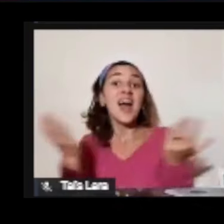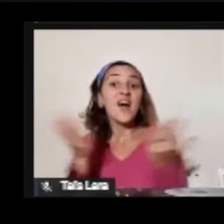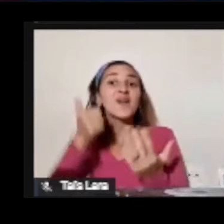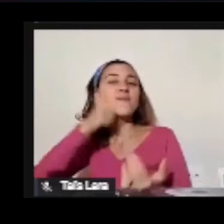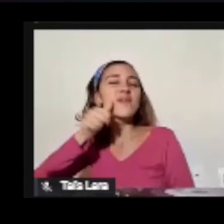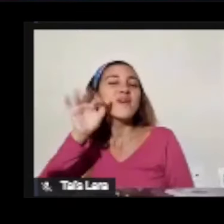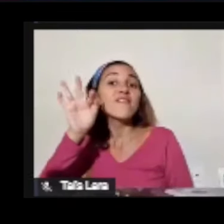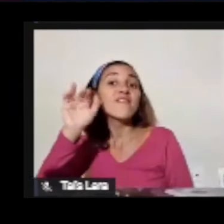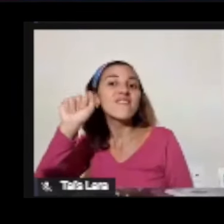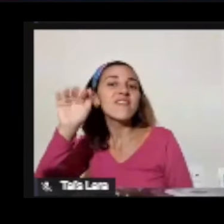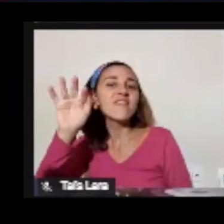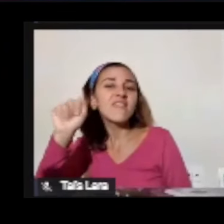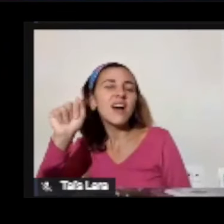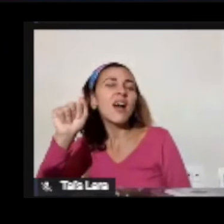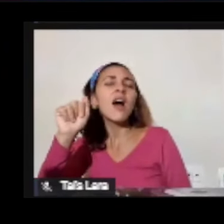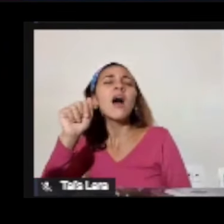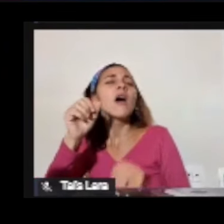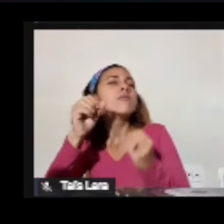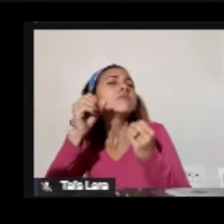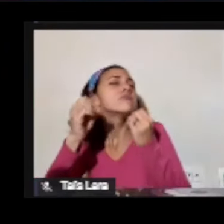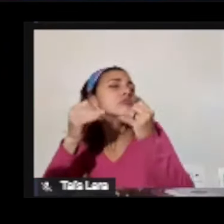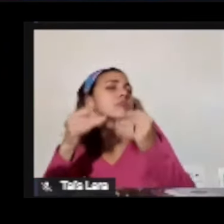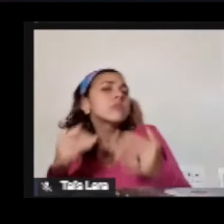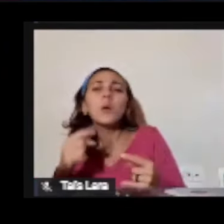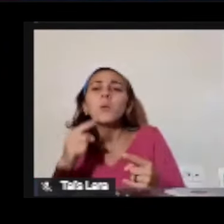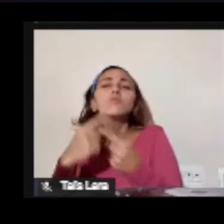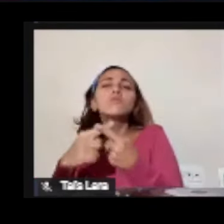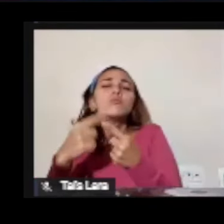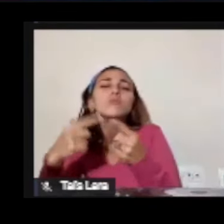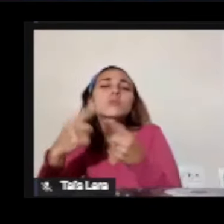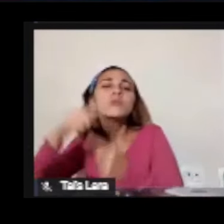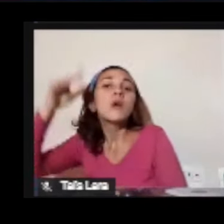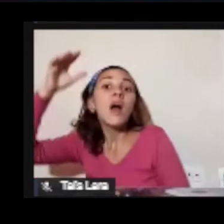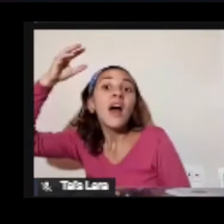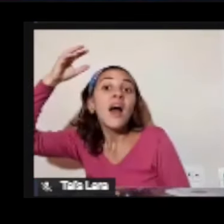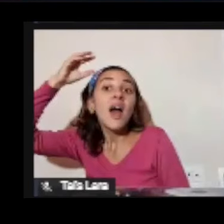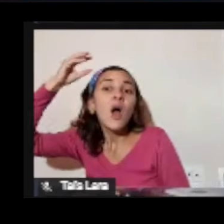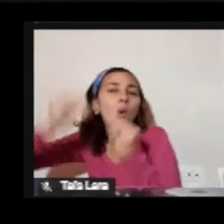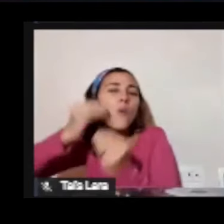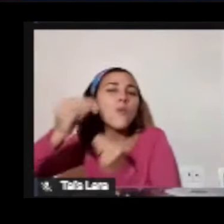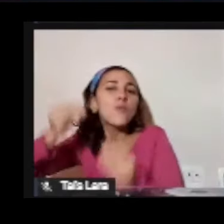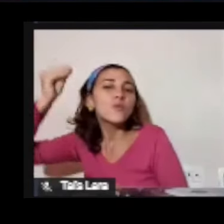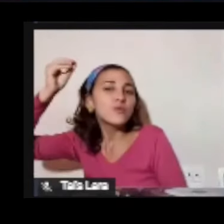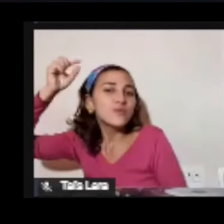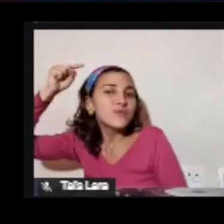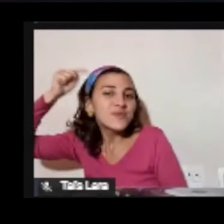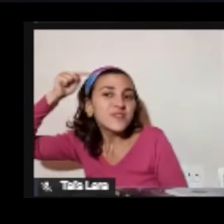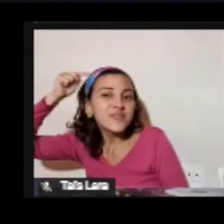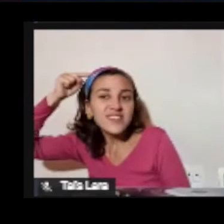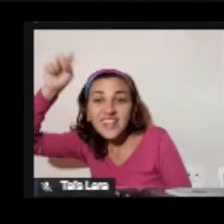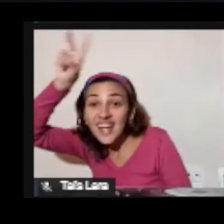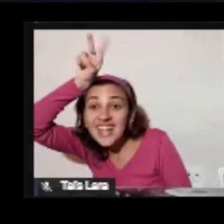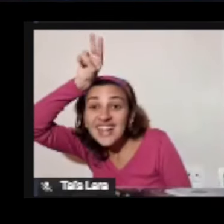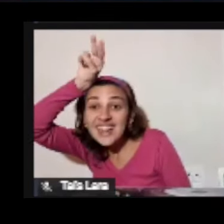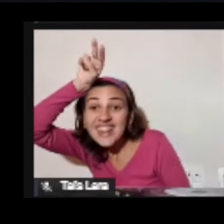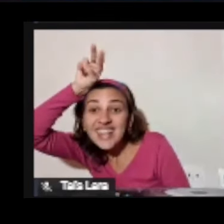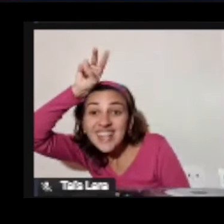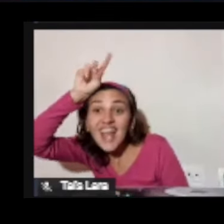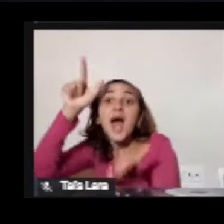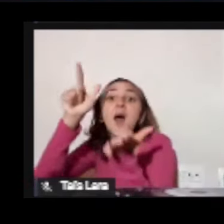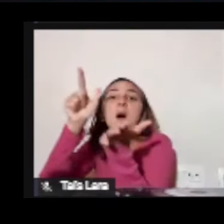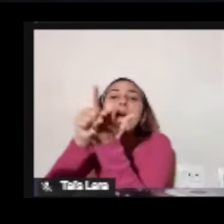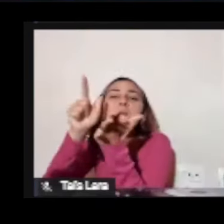A antena da Fafá, ela é feita de um papelão dobrado em sanfona, que aberto e preso na cabeça, ele parece um